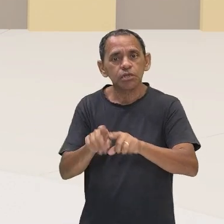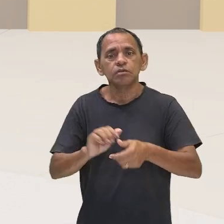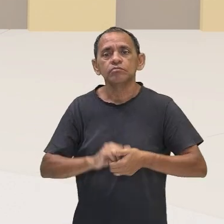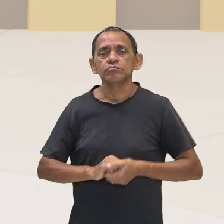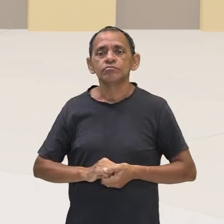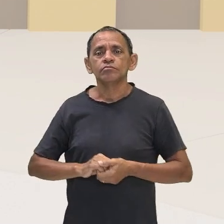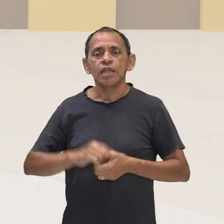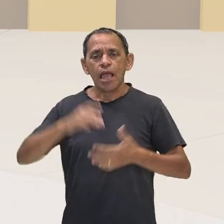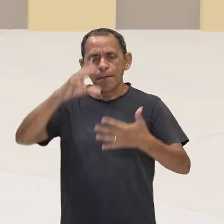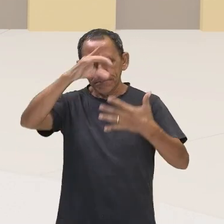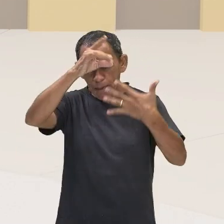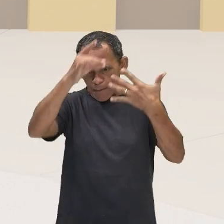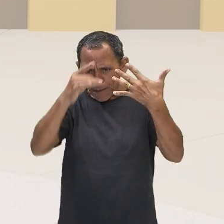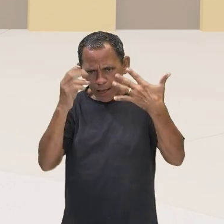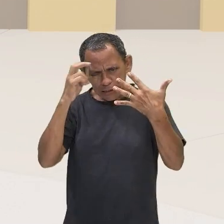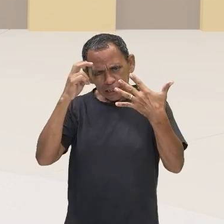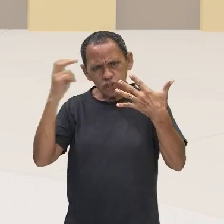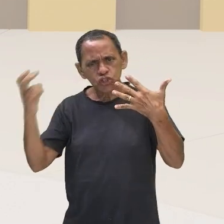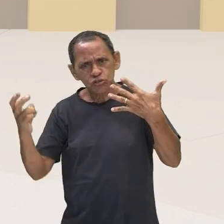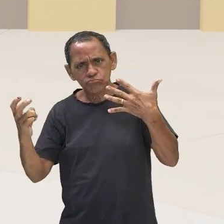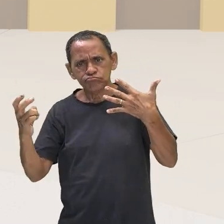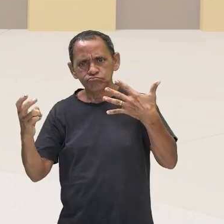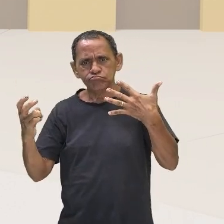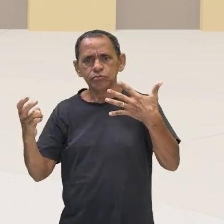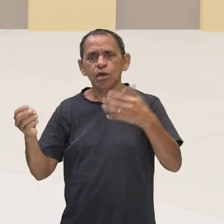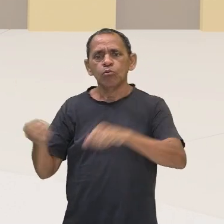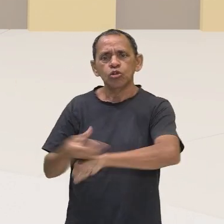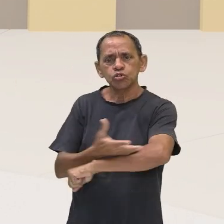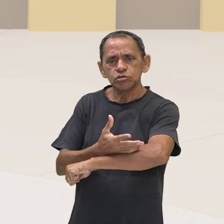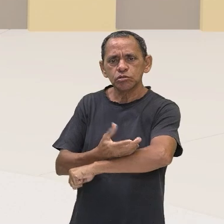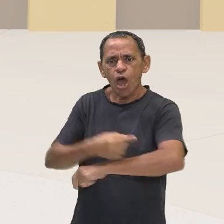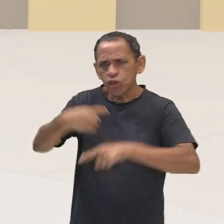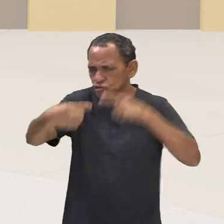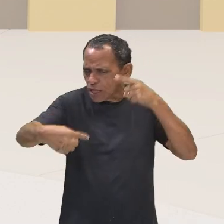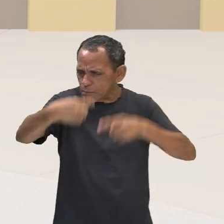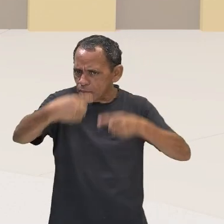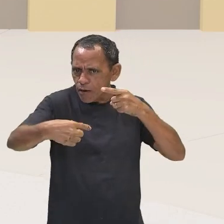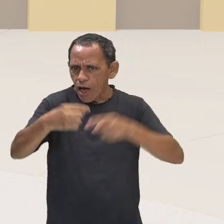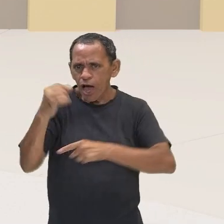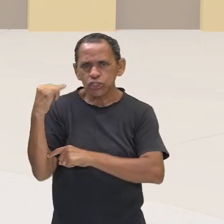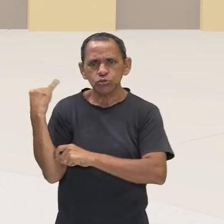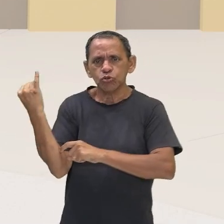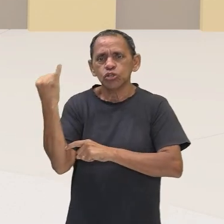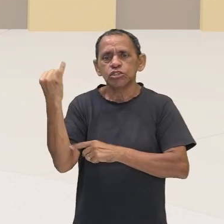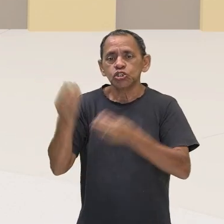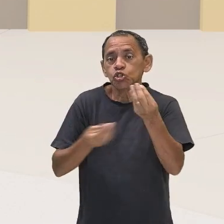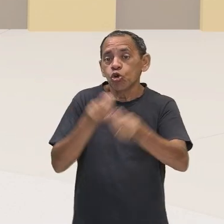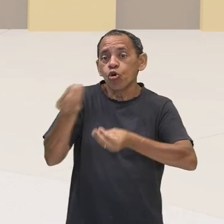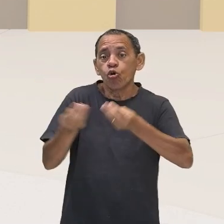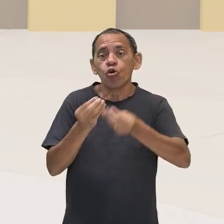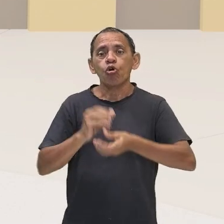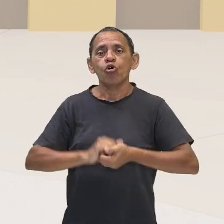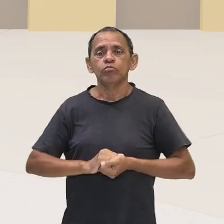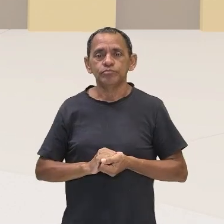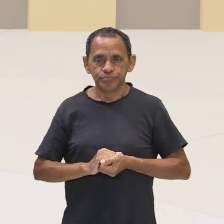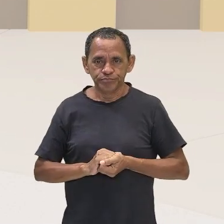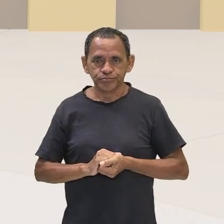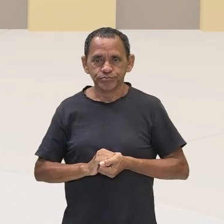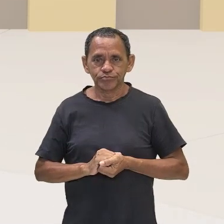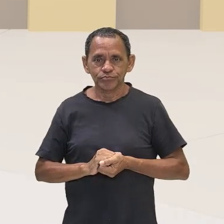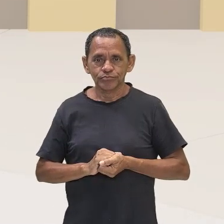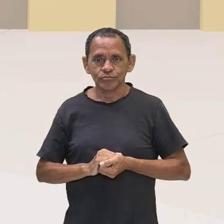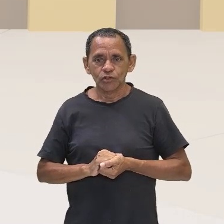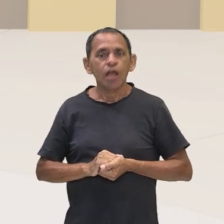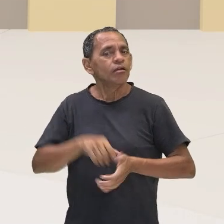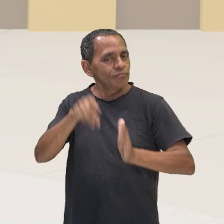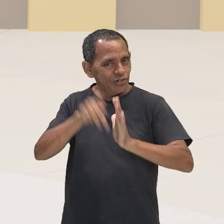tópico muito importante da gente debater, da gente descobrir. E como que a gente pode linkar a inteligência emocional ao nosso projeto